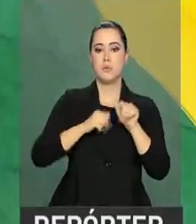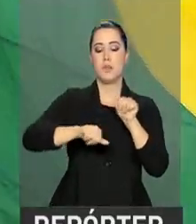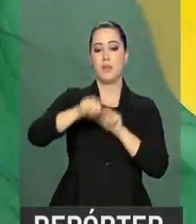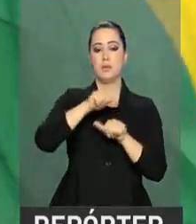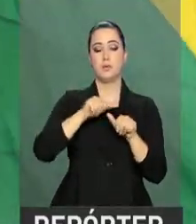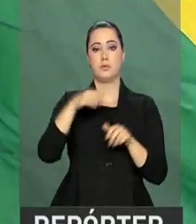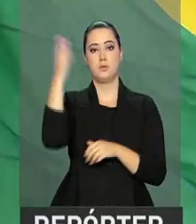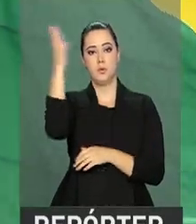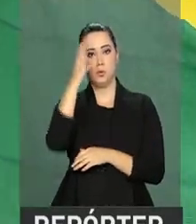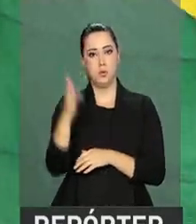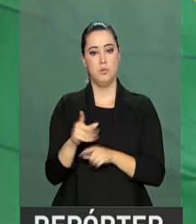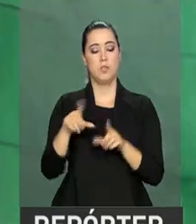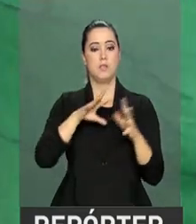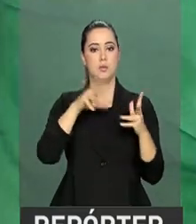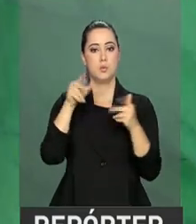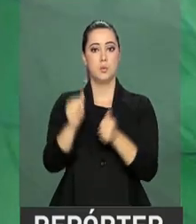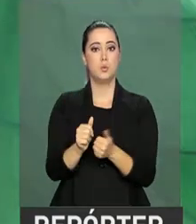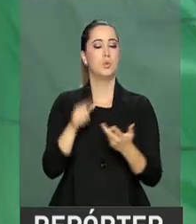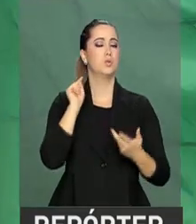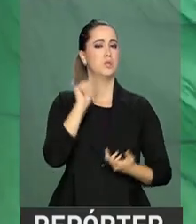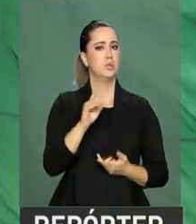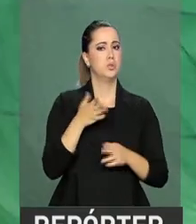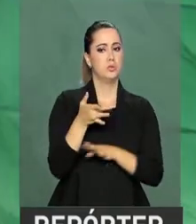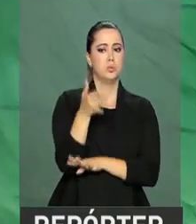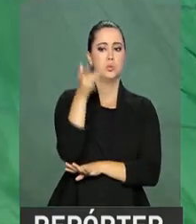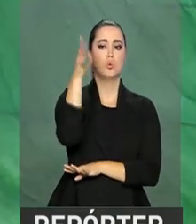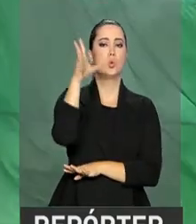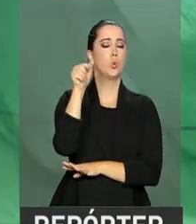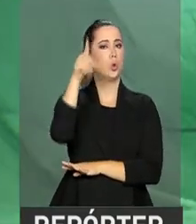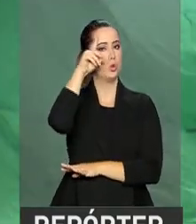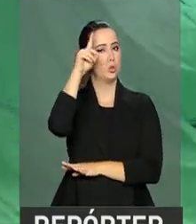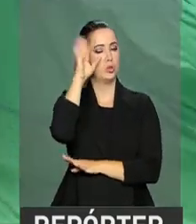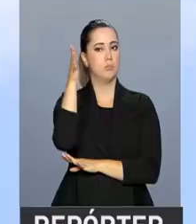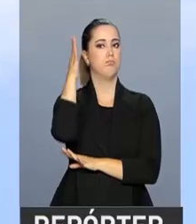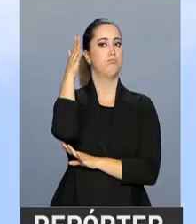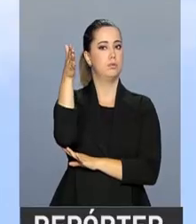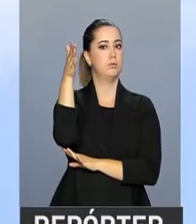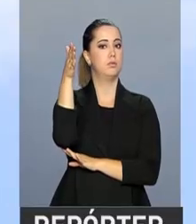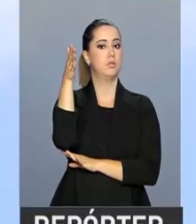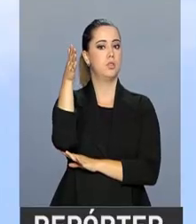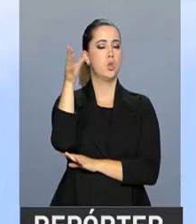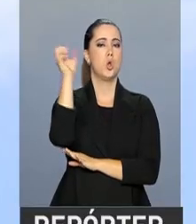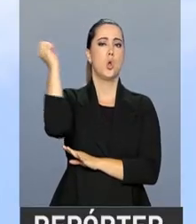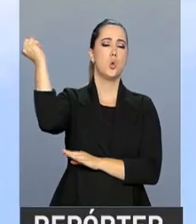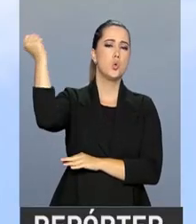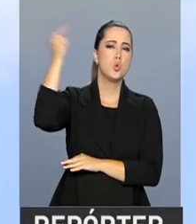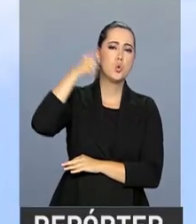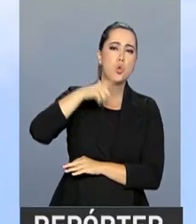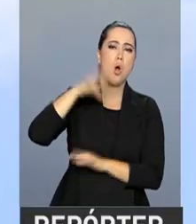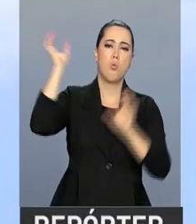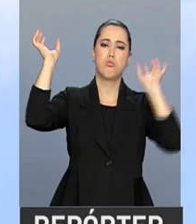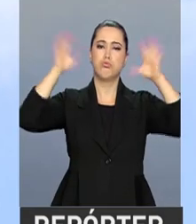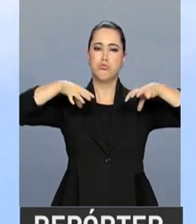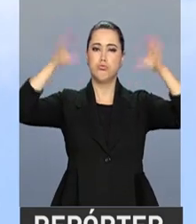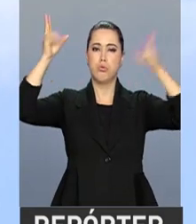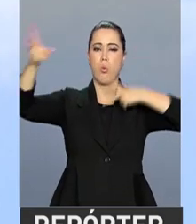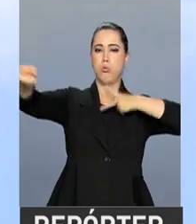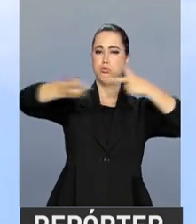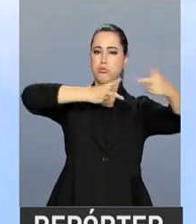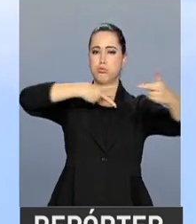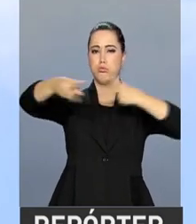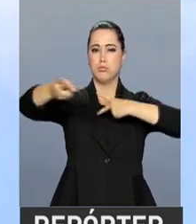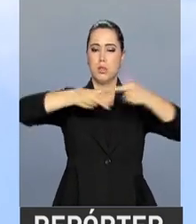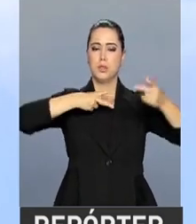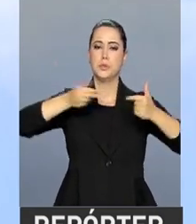do Brasil no país e no mundo e fica hasteada todos os dias do ano. Aguenta sol, chuva e muito vento. Com